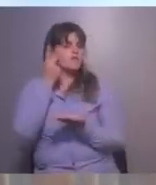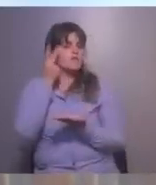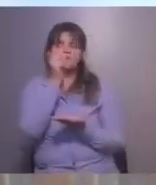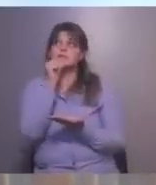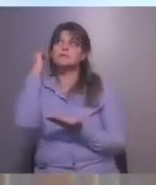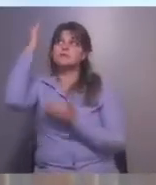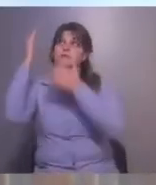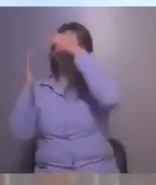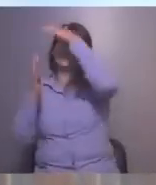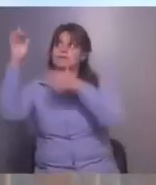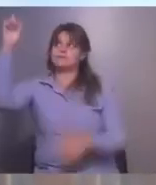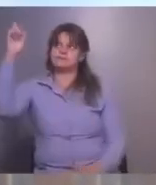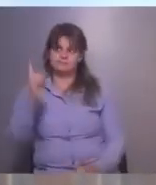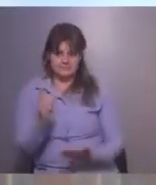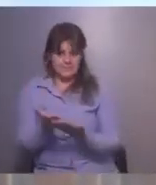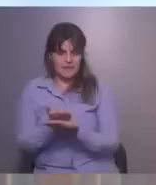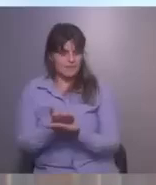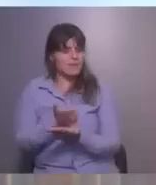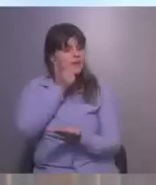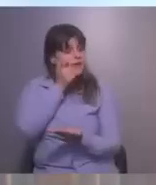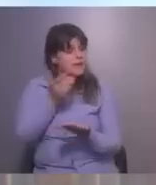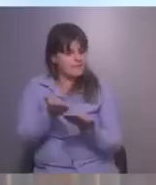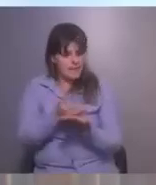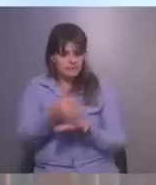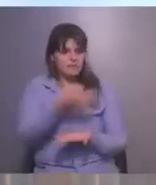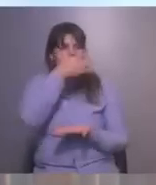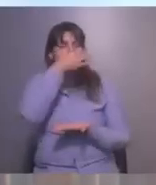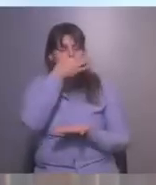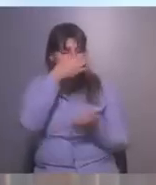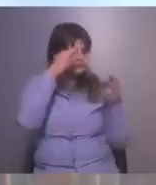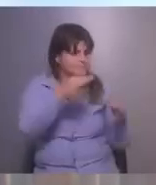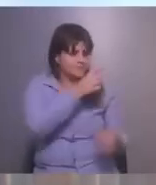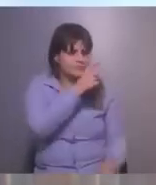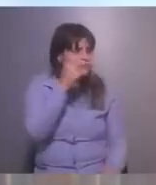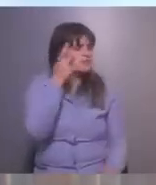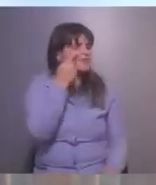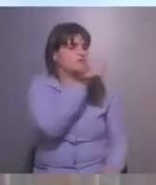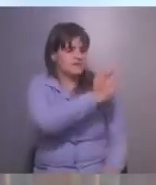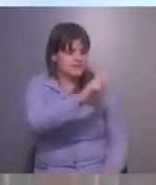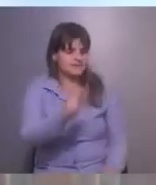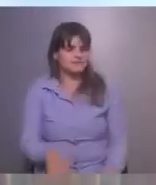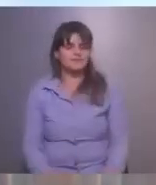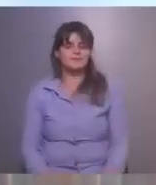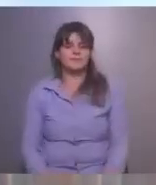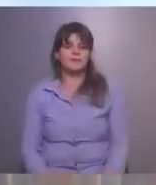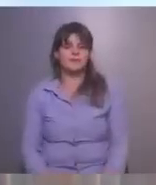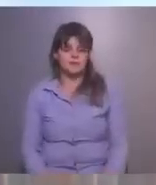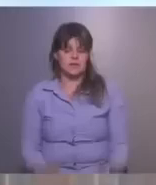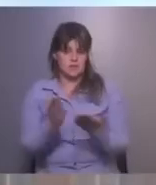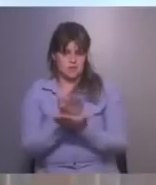cielo. El que coma de este pan vivirá para siempre. Y el pan que yo